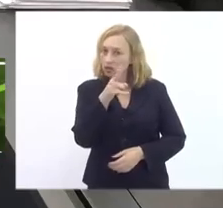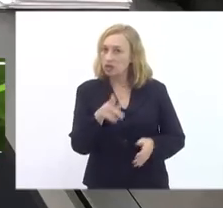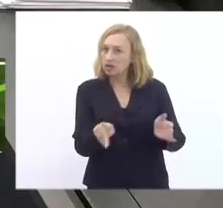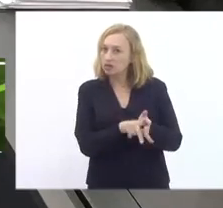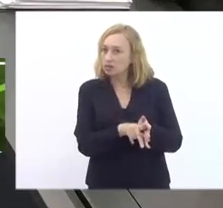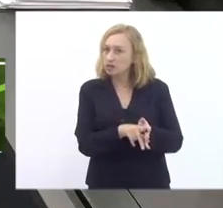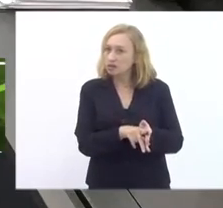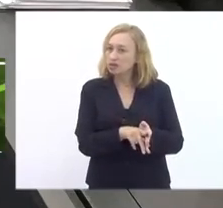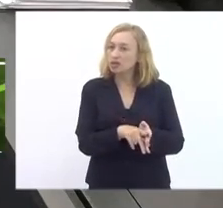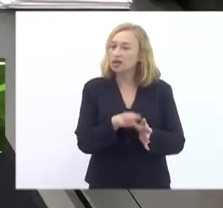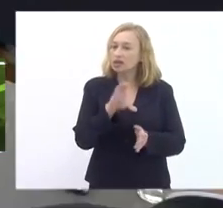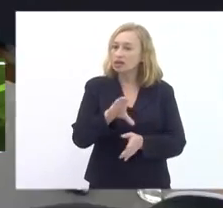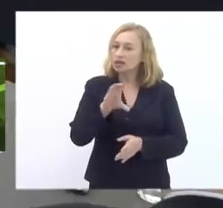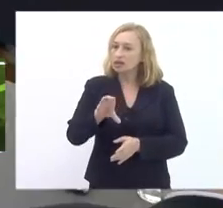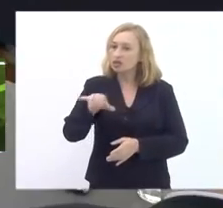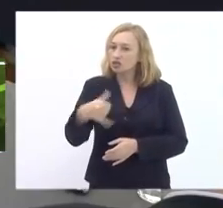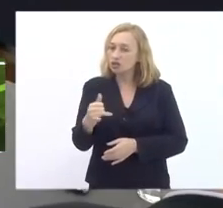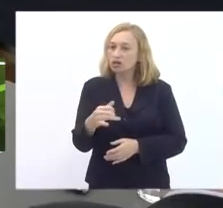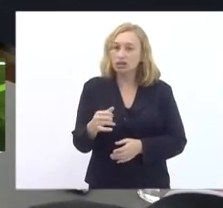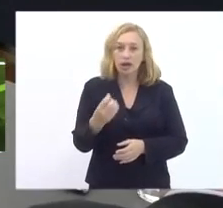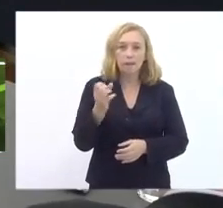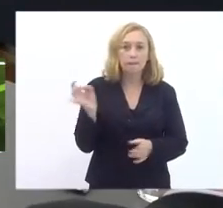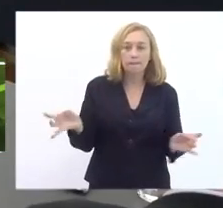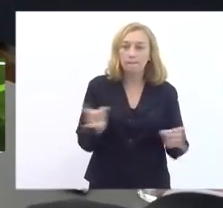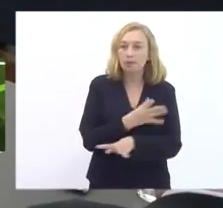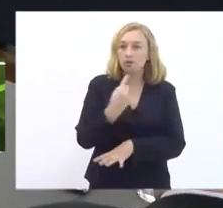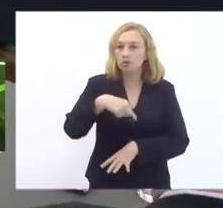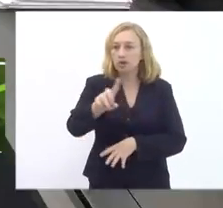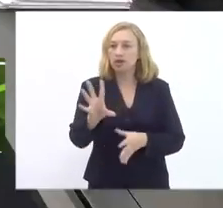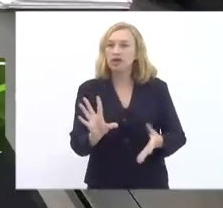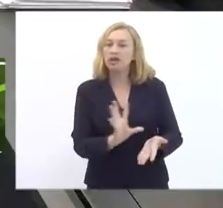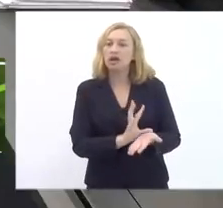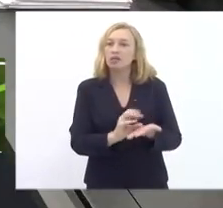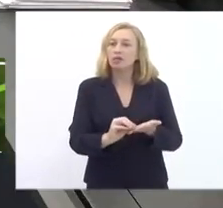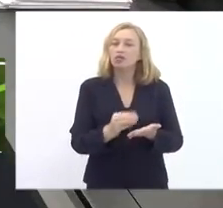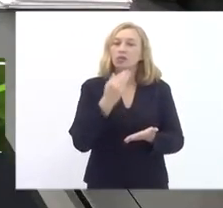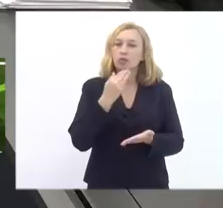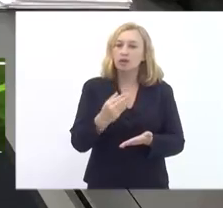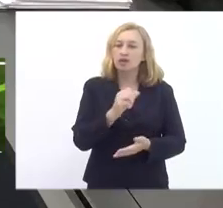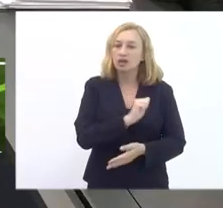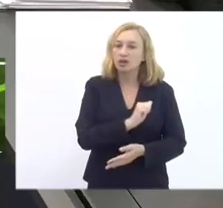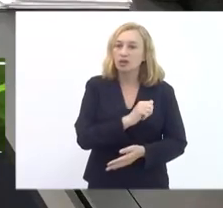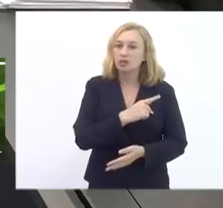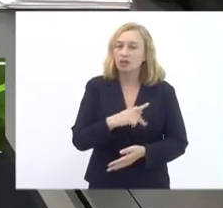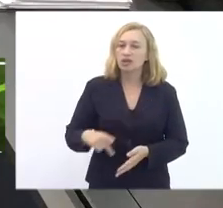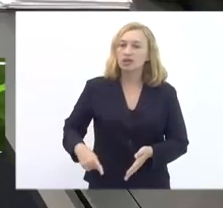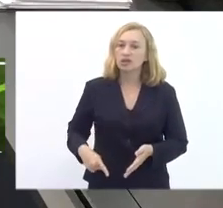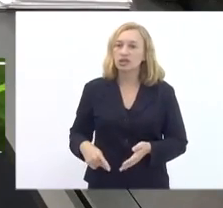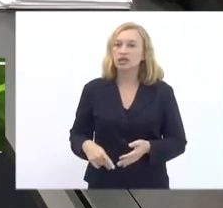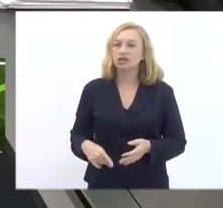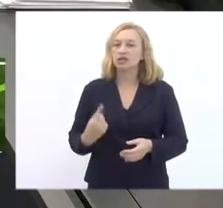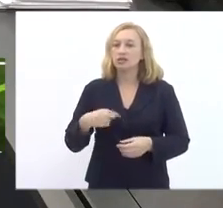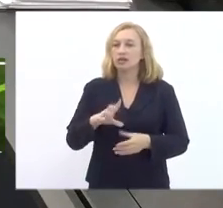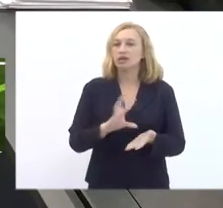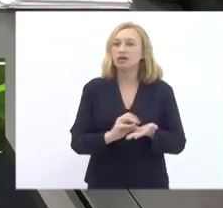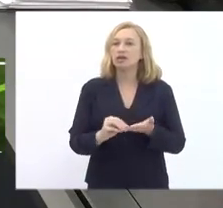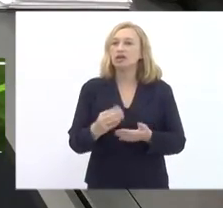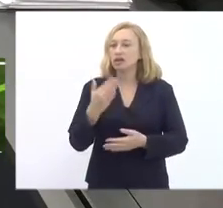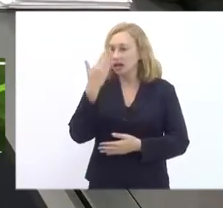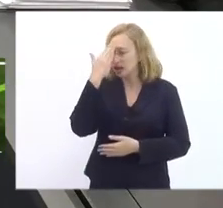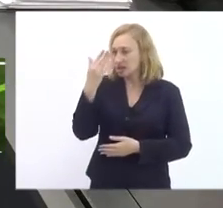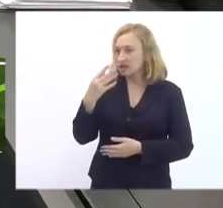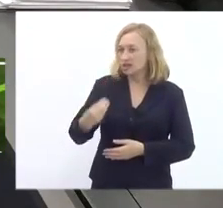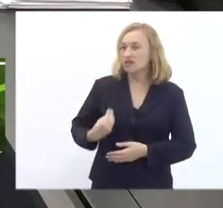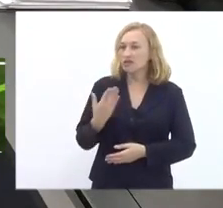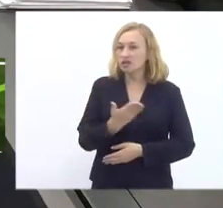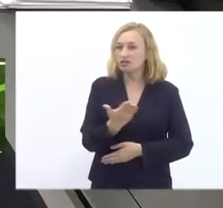na CCJ. Ele está pronto para ir à pauta. Vamos solicitar o presidente da Siliana e coloque esse projeto em pauta. Queria agradecer a presença de todos vocês